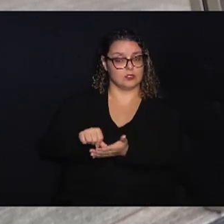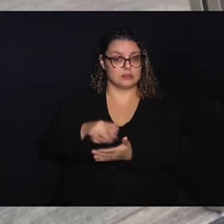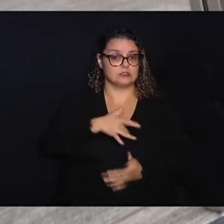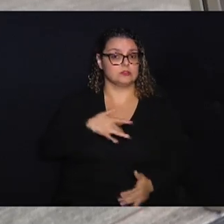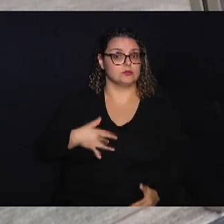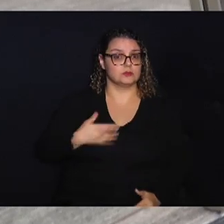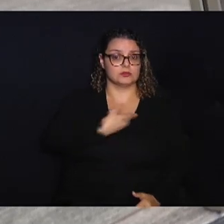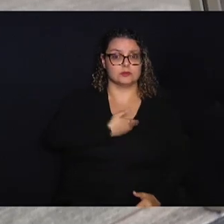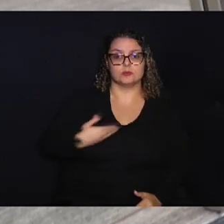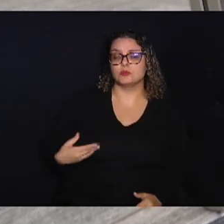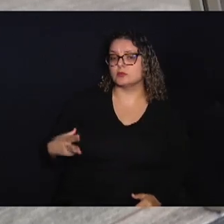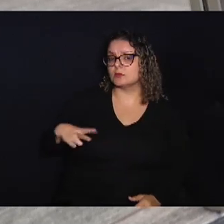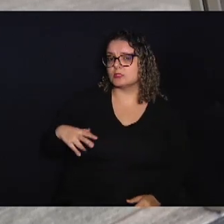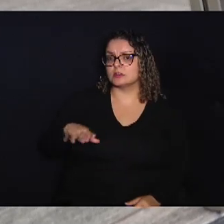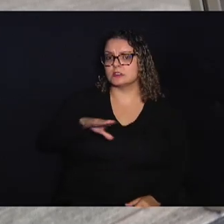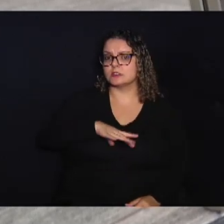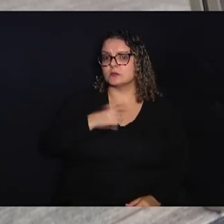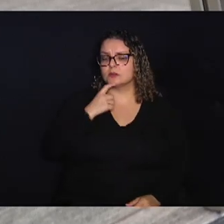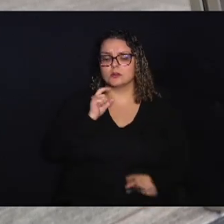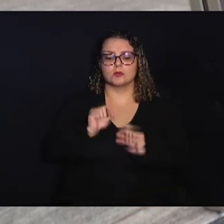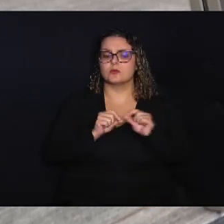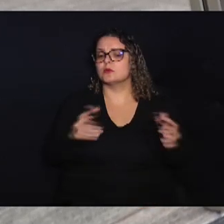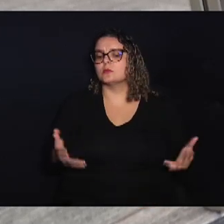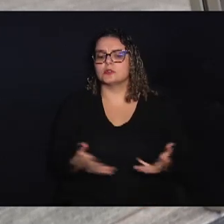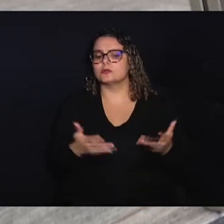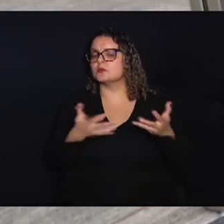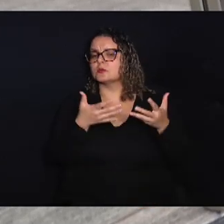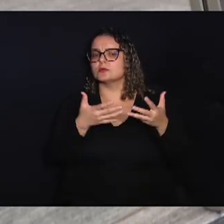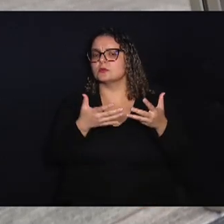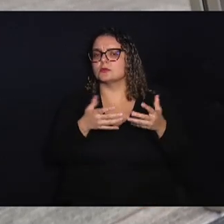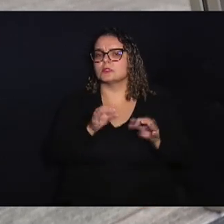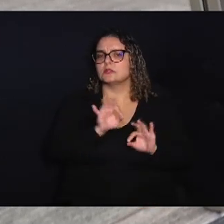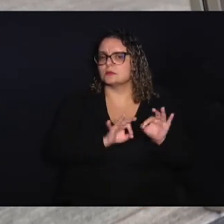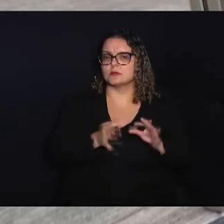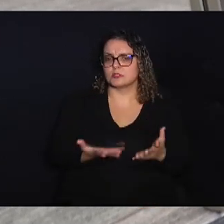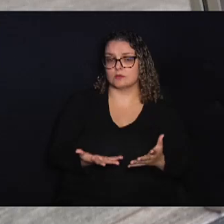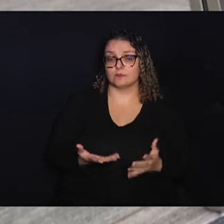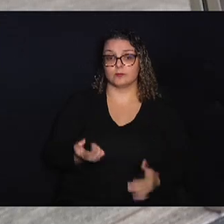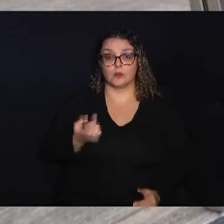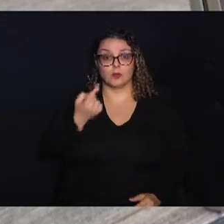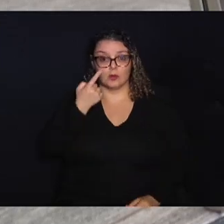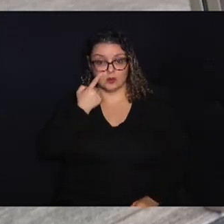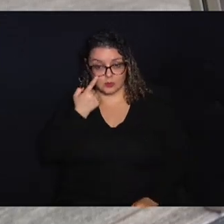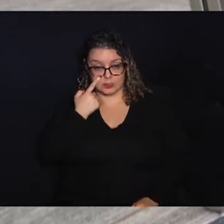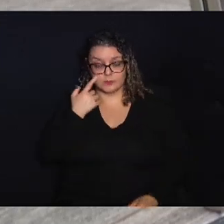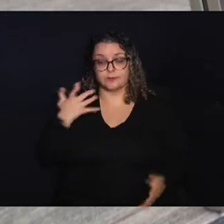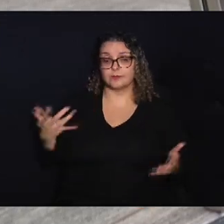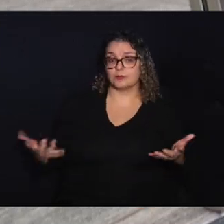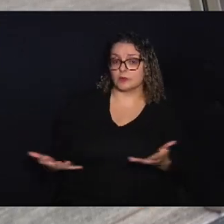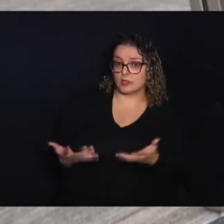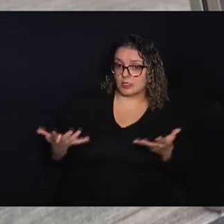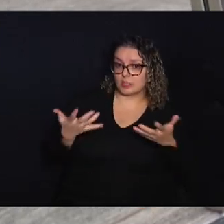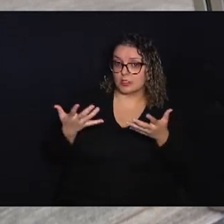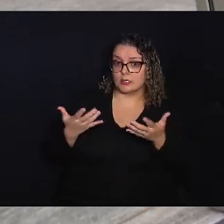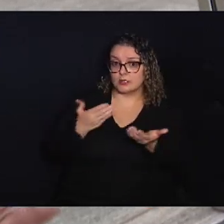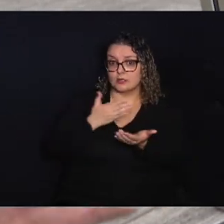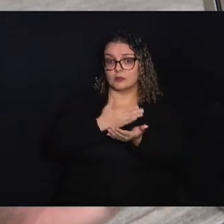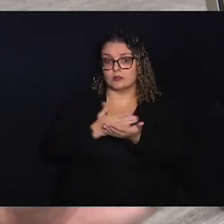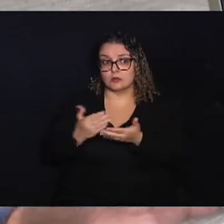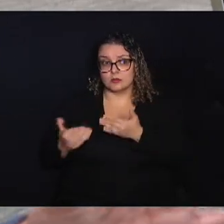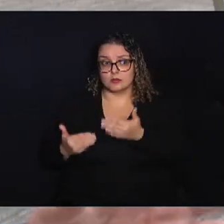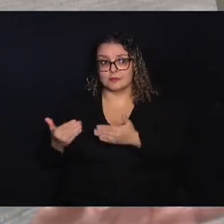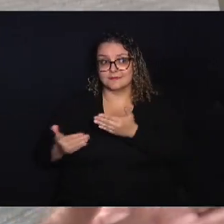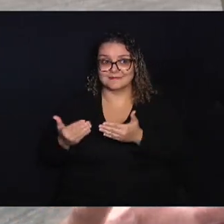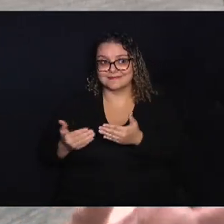Campinas. O que motivou, presidente, esse projeto? Olha, essa iniciativa surgiu a partir de